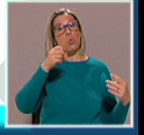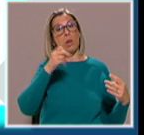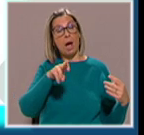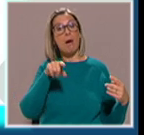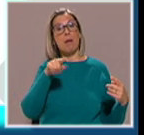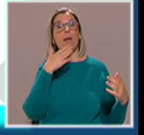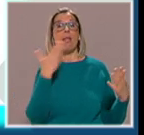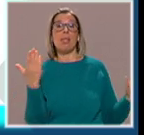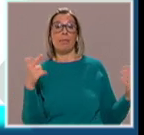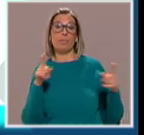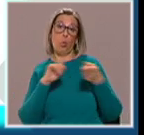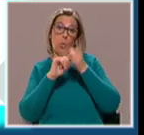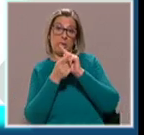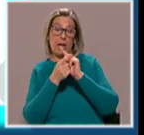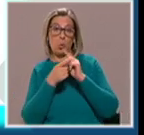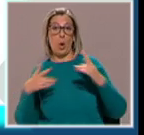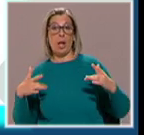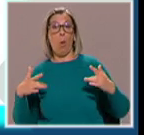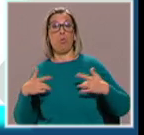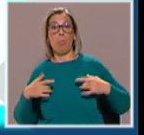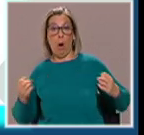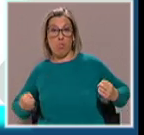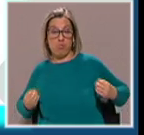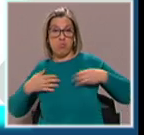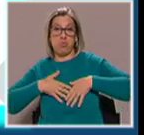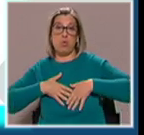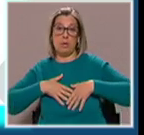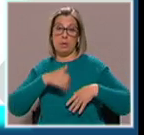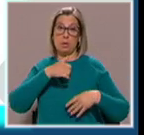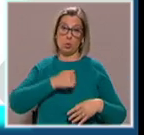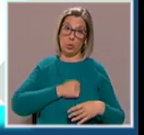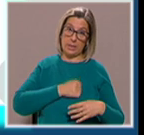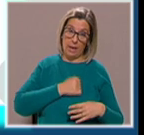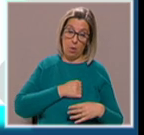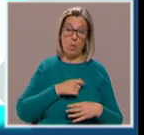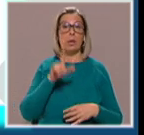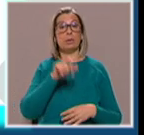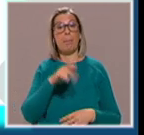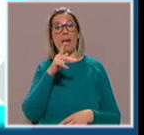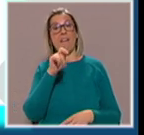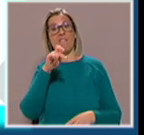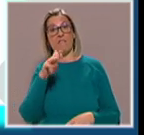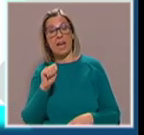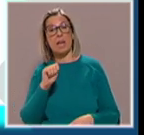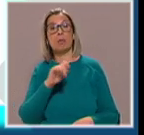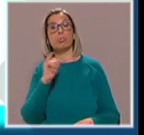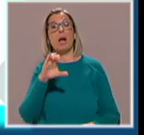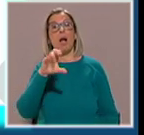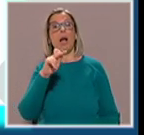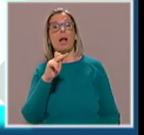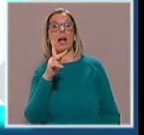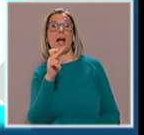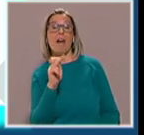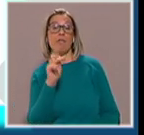vão trazer o sangue que vem dos pulmões até ao coração. E depois temos as veias cavas, ali representadas também a